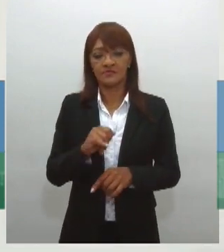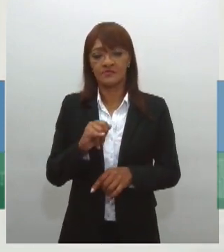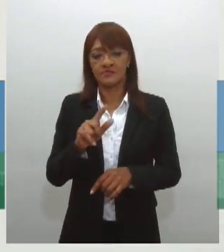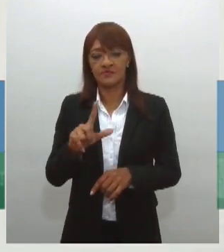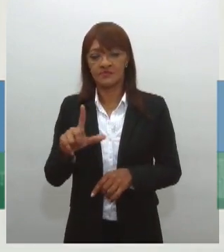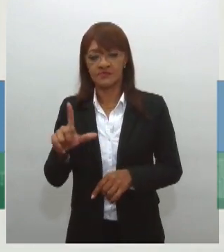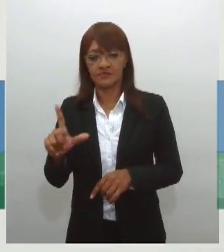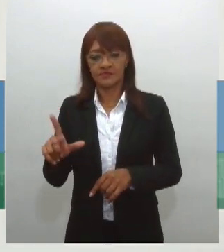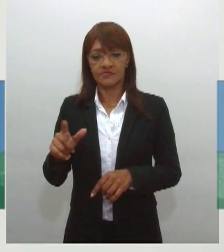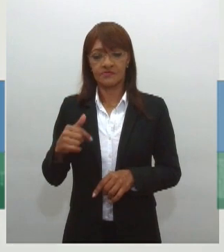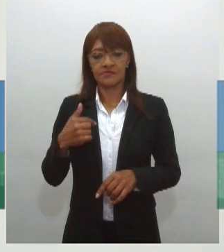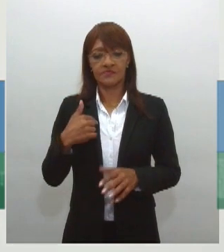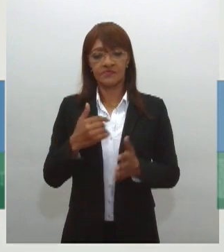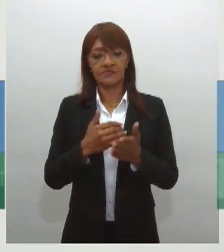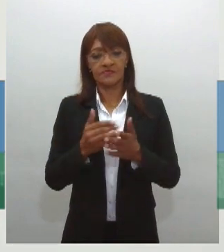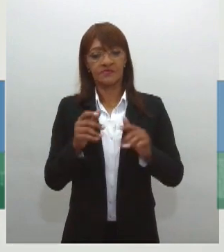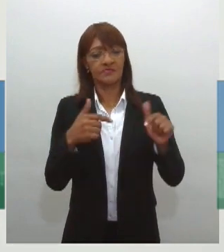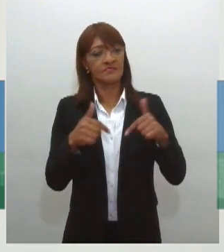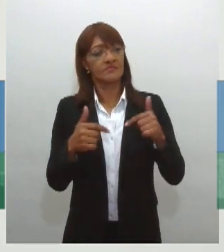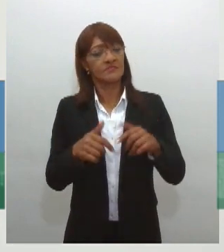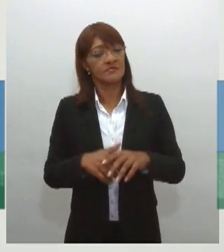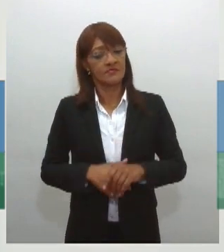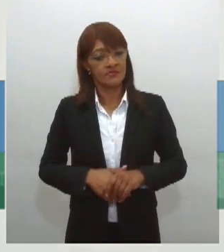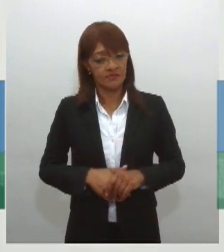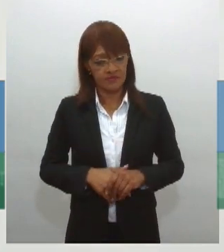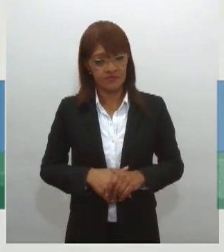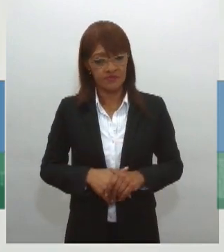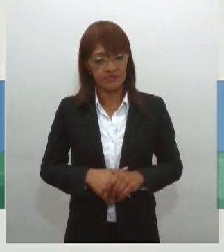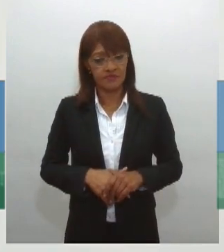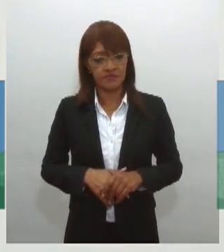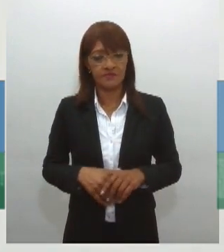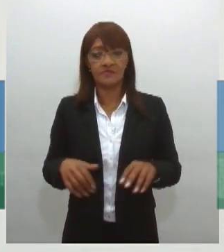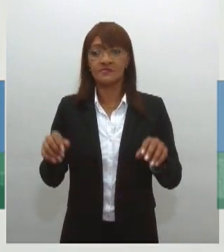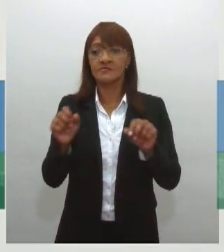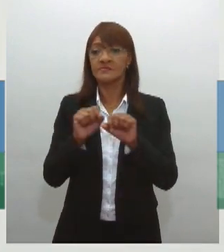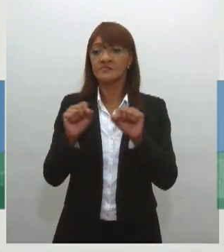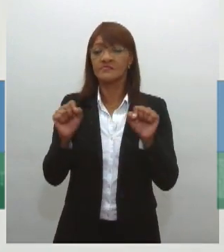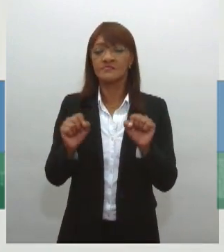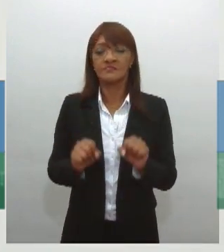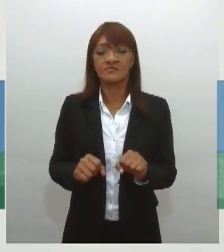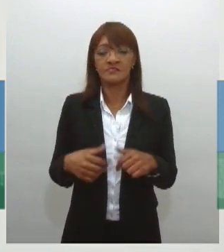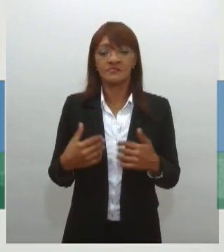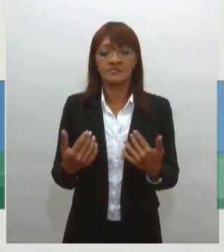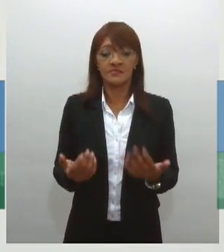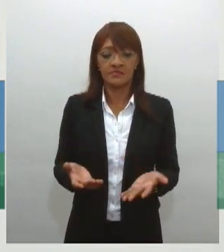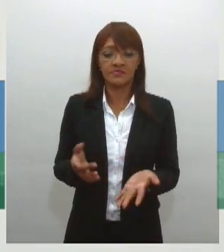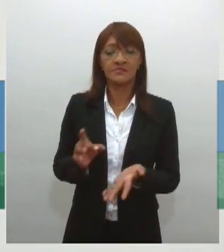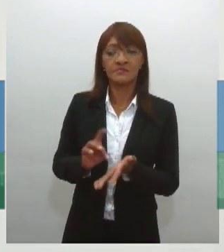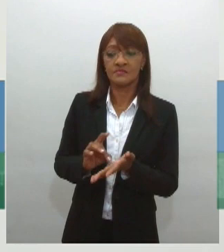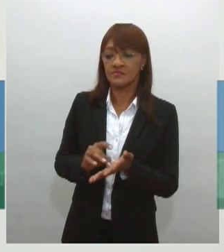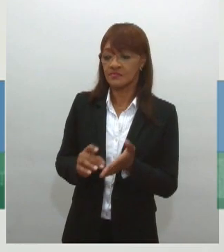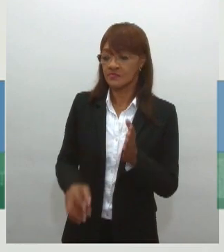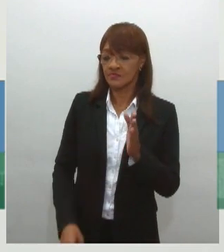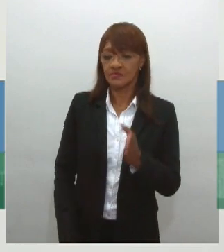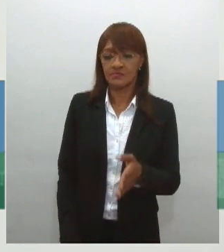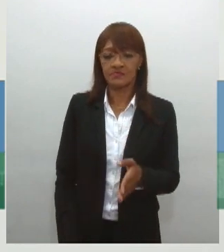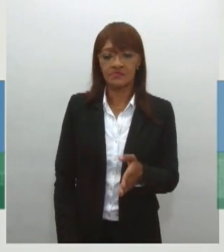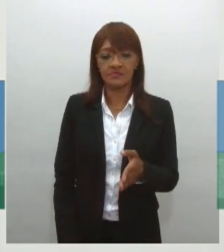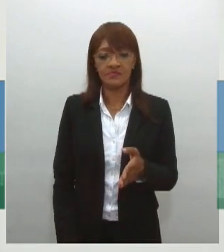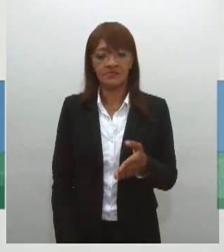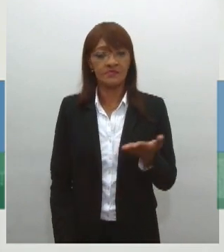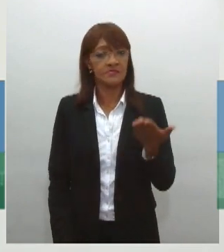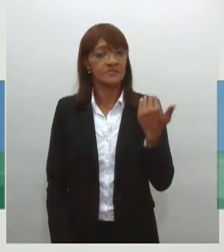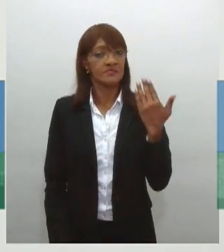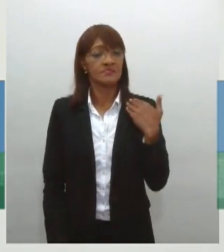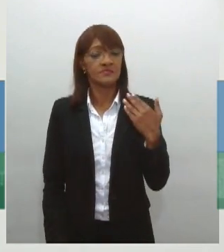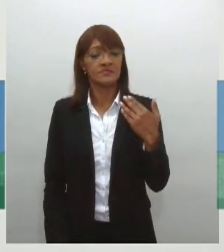fato no mês de agosto. E o Sistema Nacional de Cultura, a gente já vem, na verdade, desde a execução da Paulo Gustavo, em diálogo